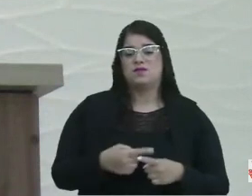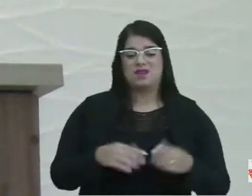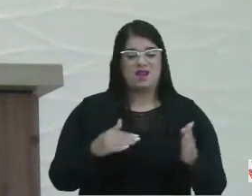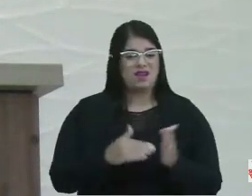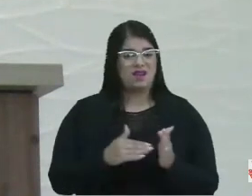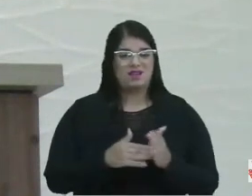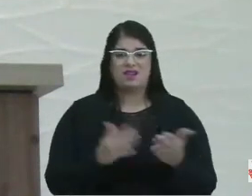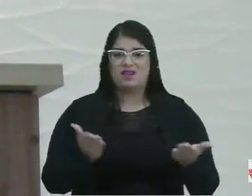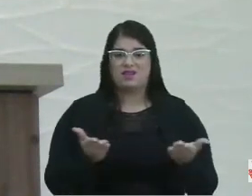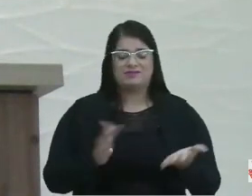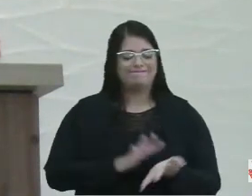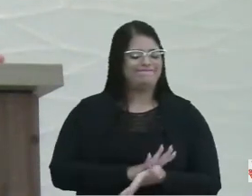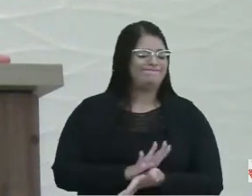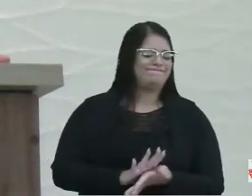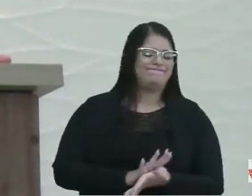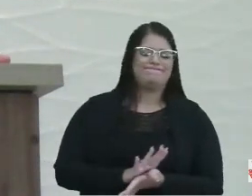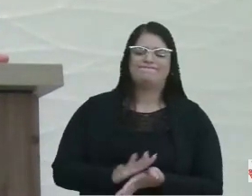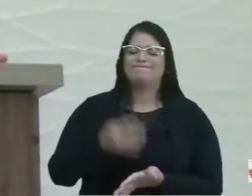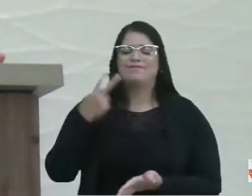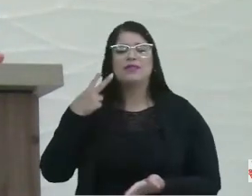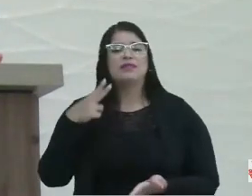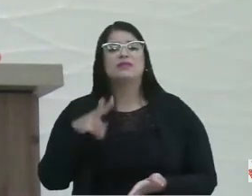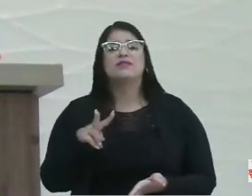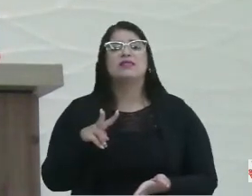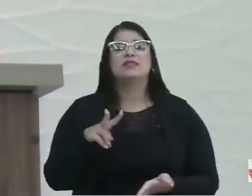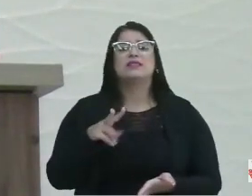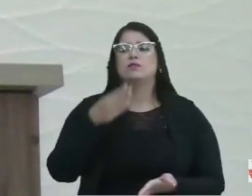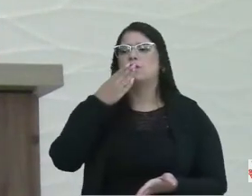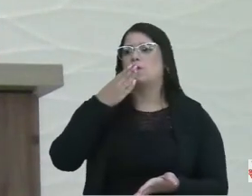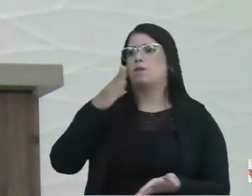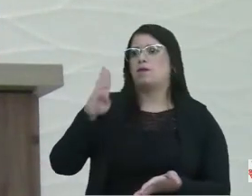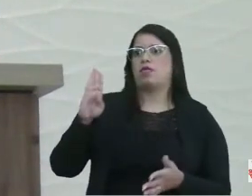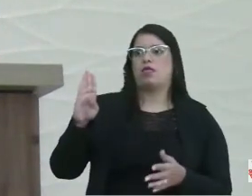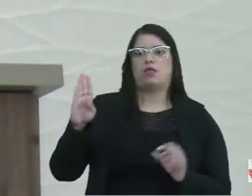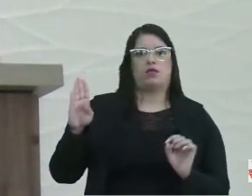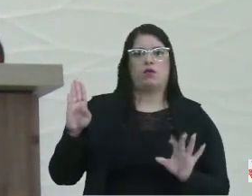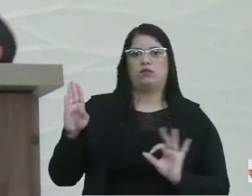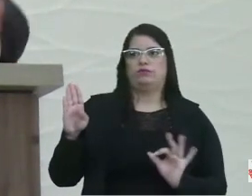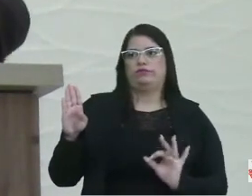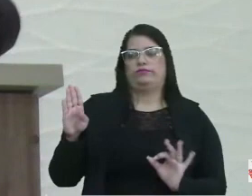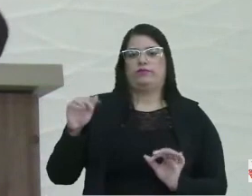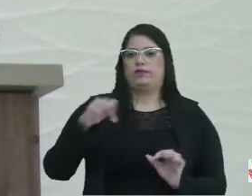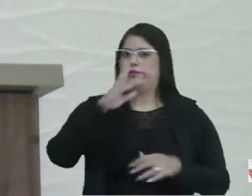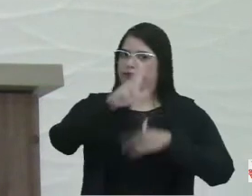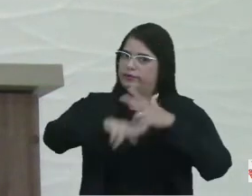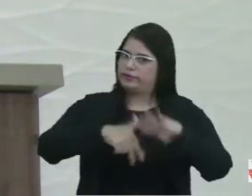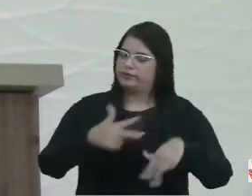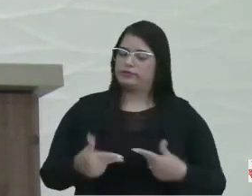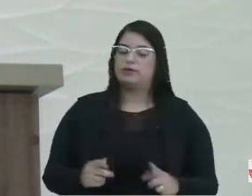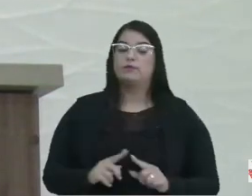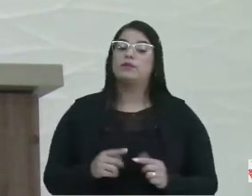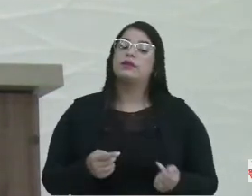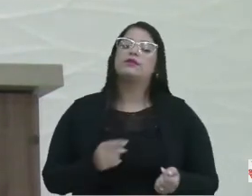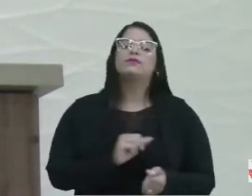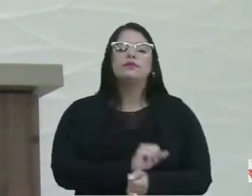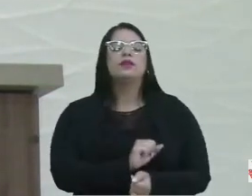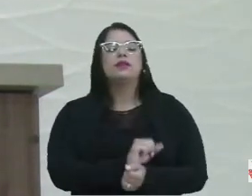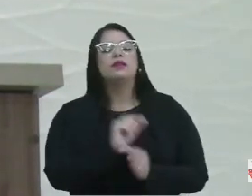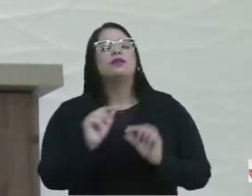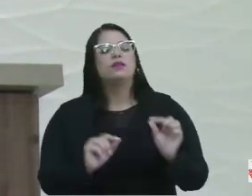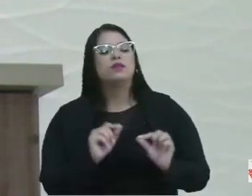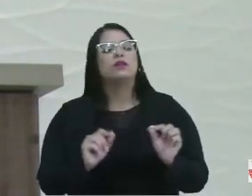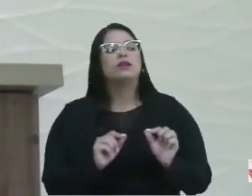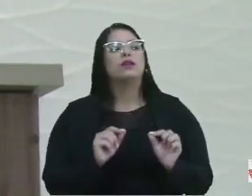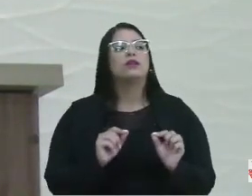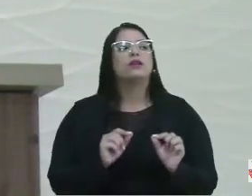gente só vê determinadas promessas acontecer no nosso município. Esperamos também que